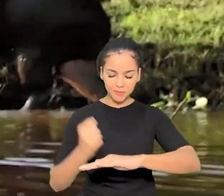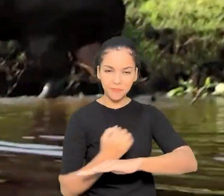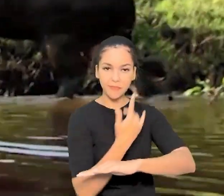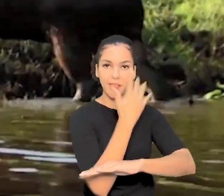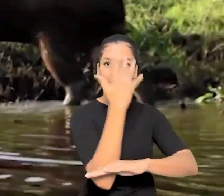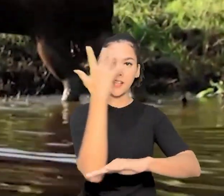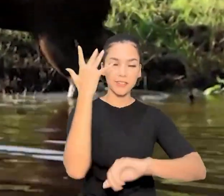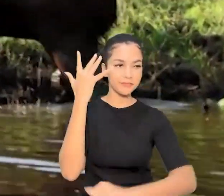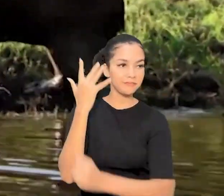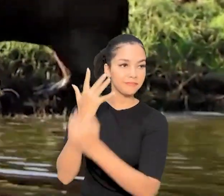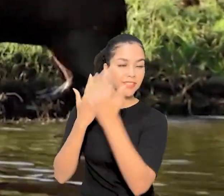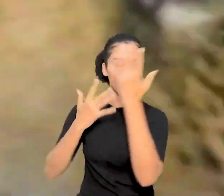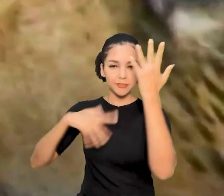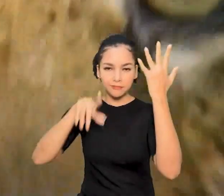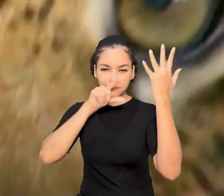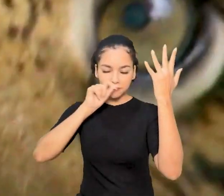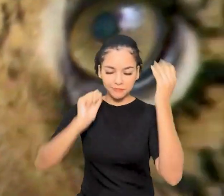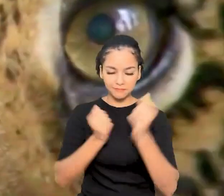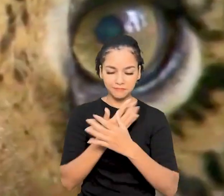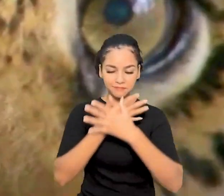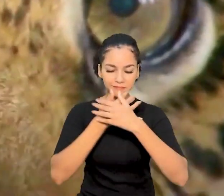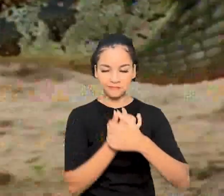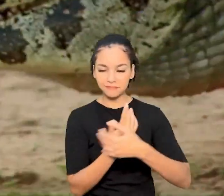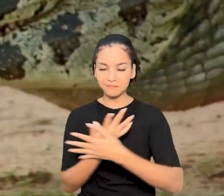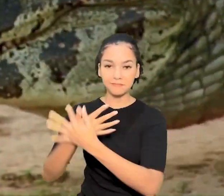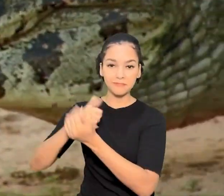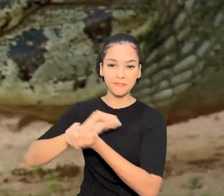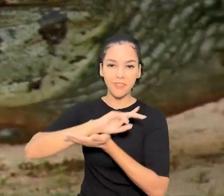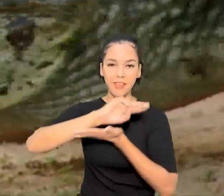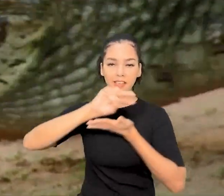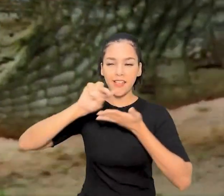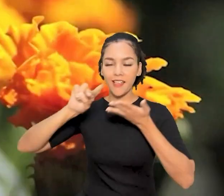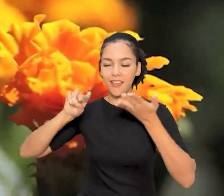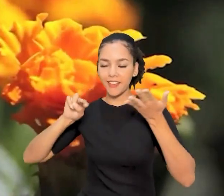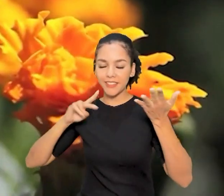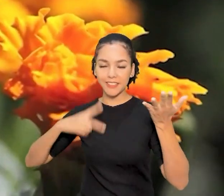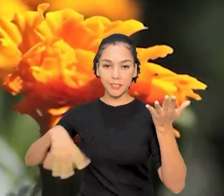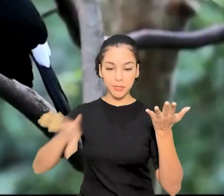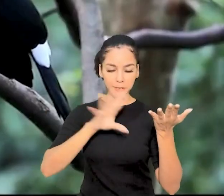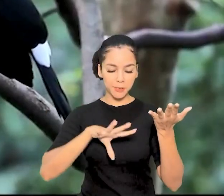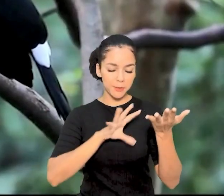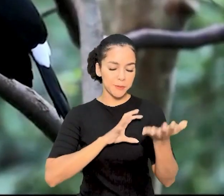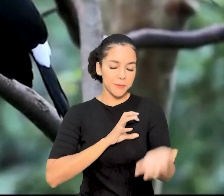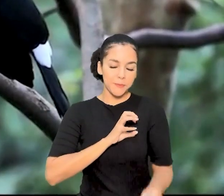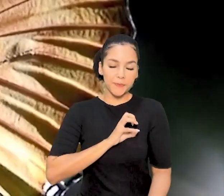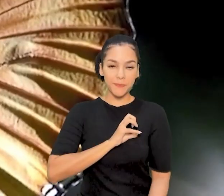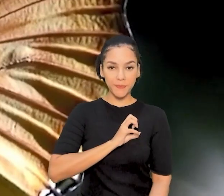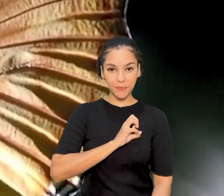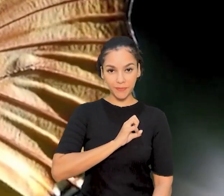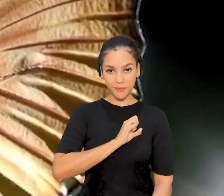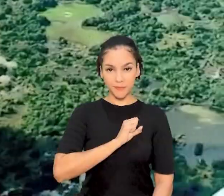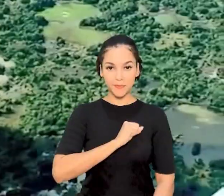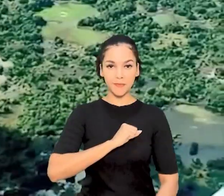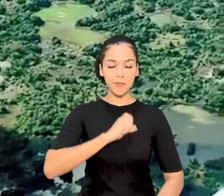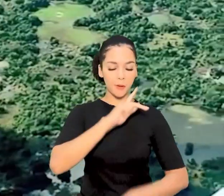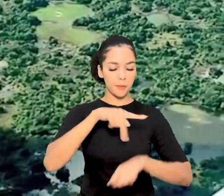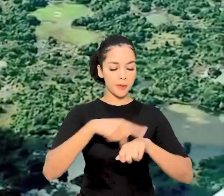nossos V tem mais vida nossa vida seio mais amor